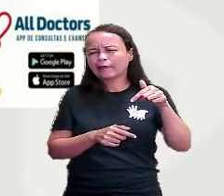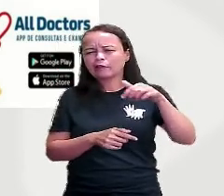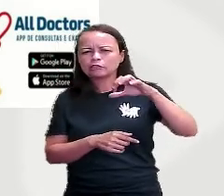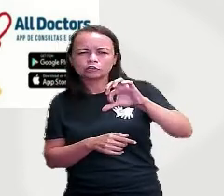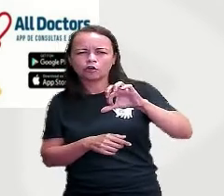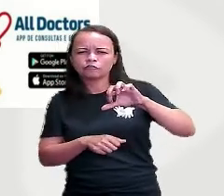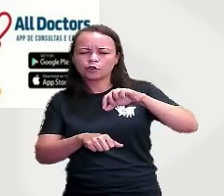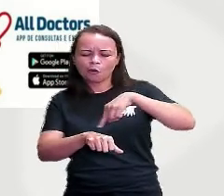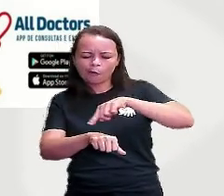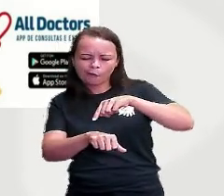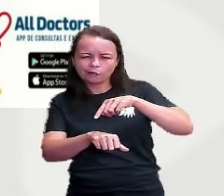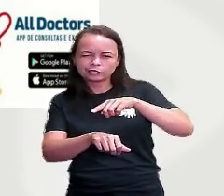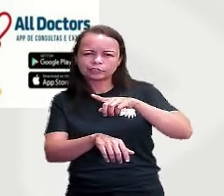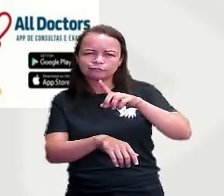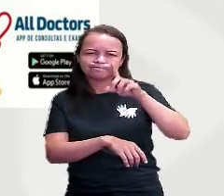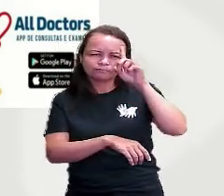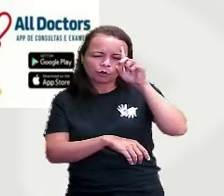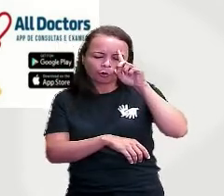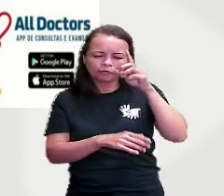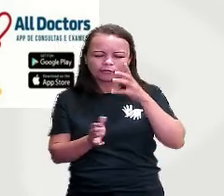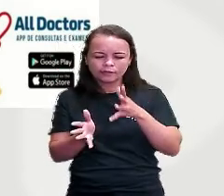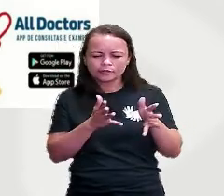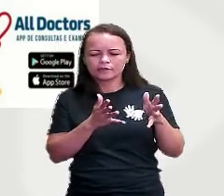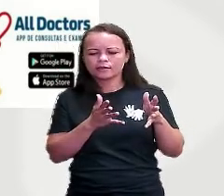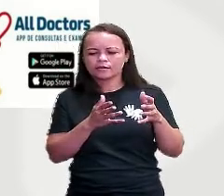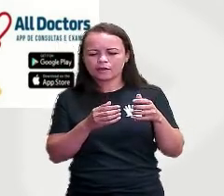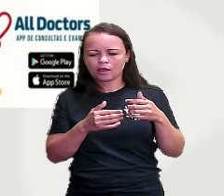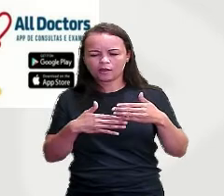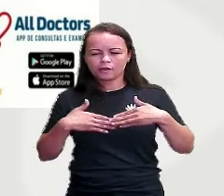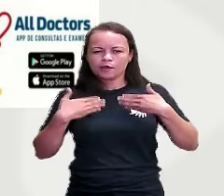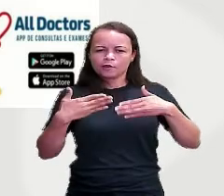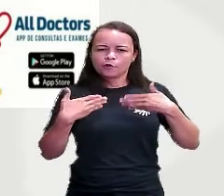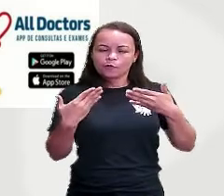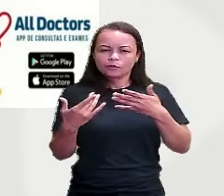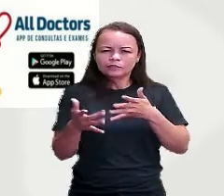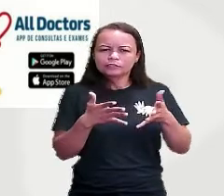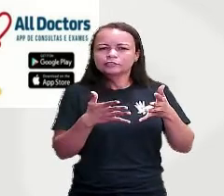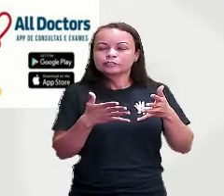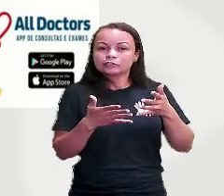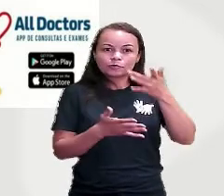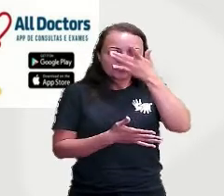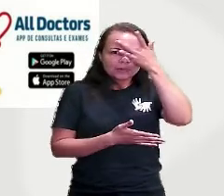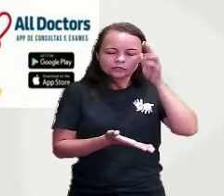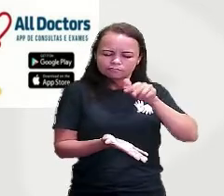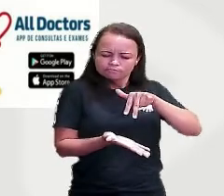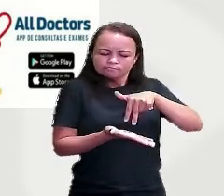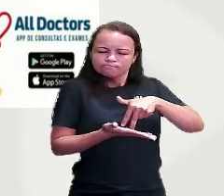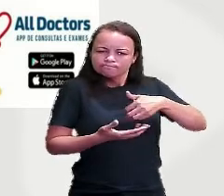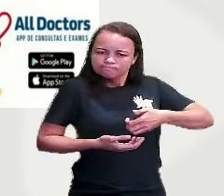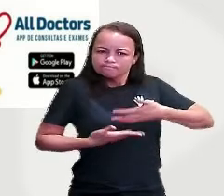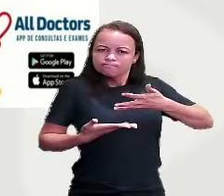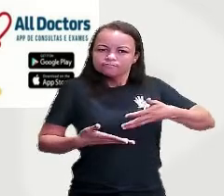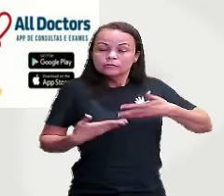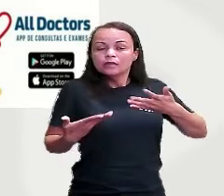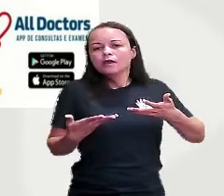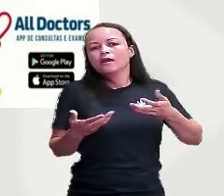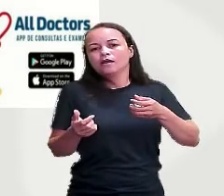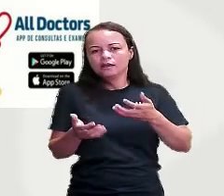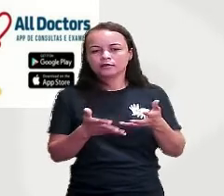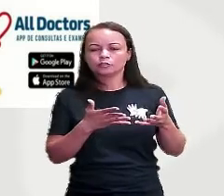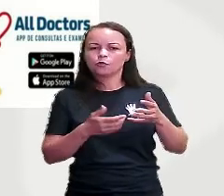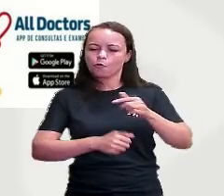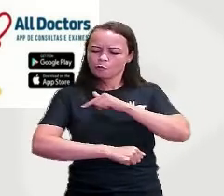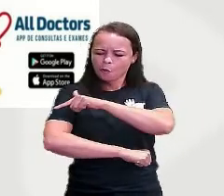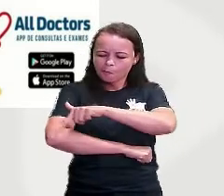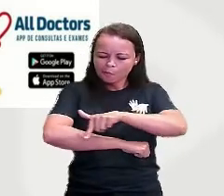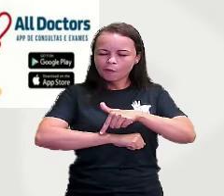dia. Ó, comemore conquistas diárias. Seja uma pessoa otimista. Faz diferença. Ou seja, como o